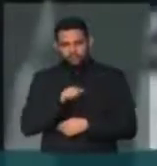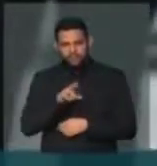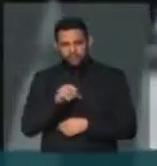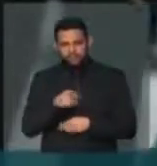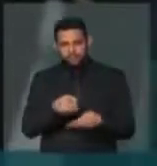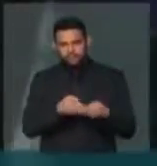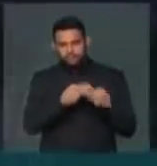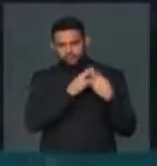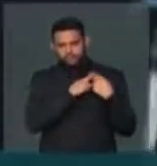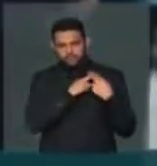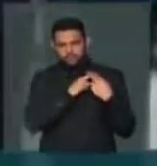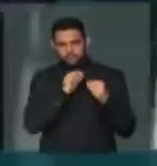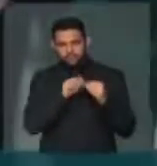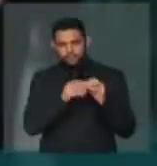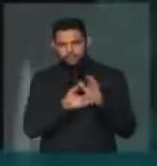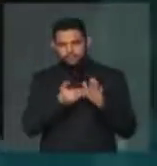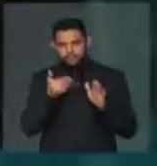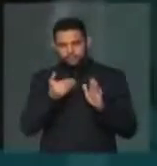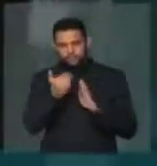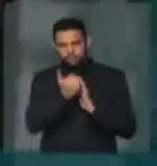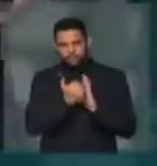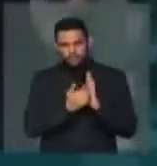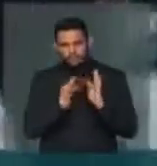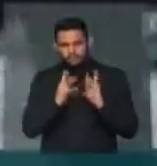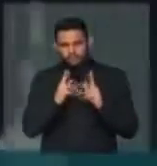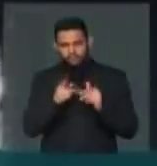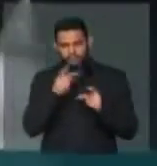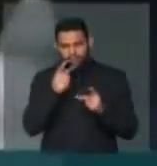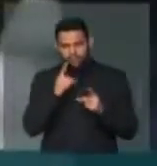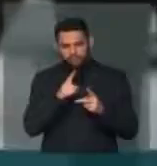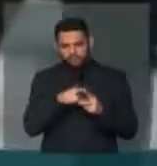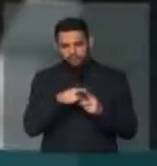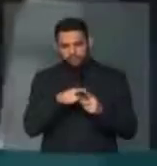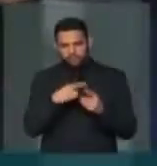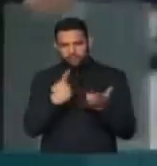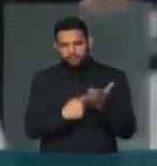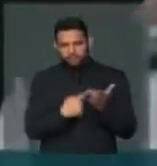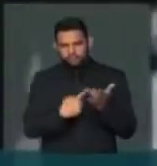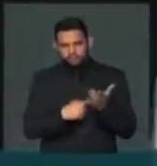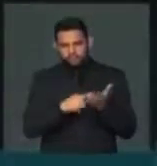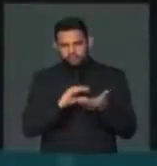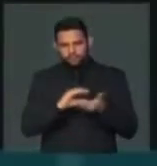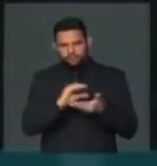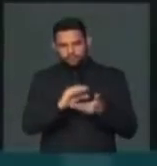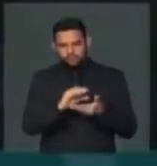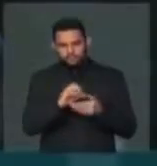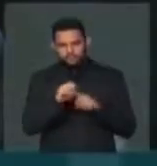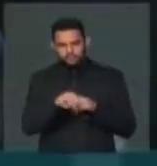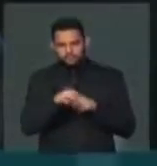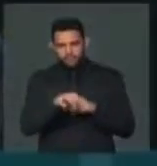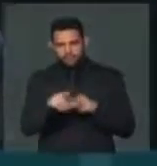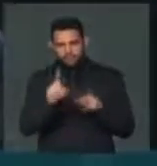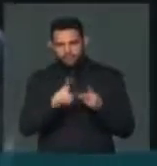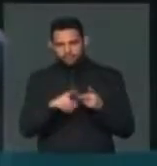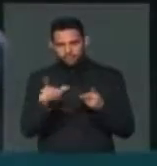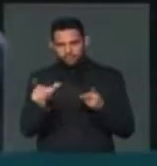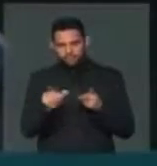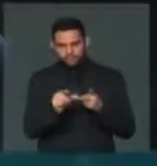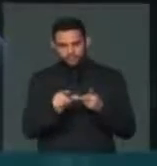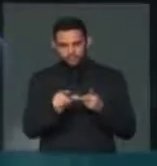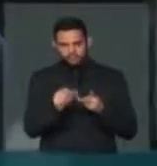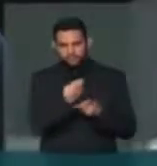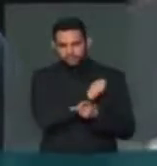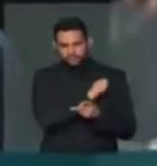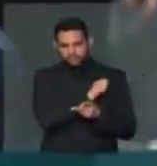responsabilidade nisso de retirar do plano tudo que envolvia eh compromisso com o financiamento da educação redução do